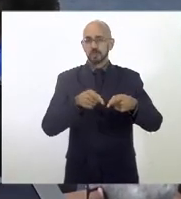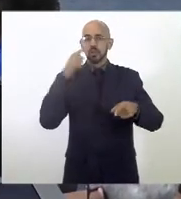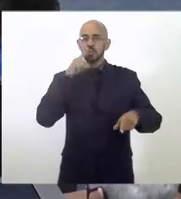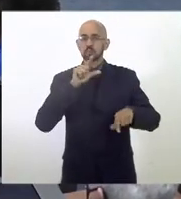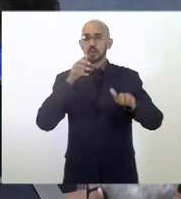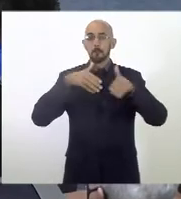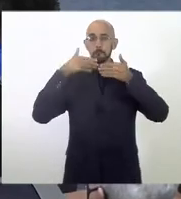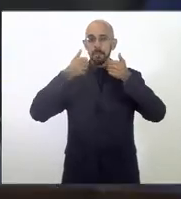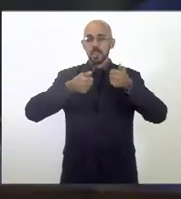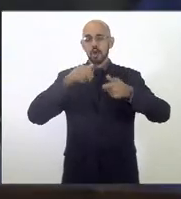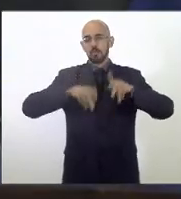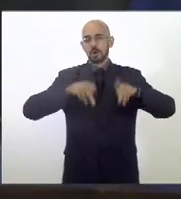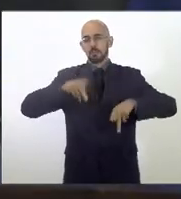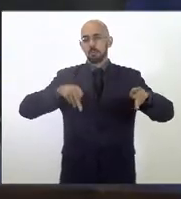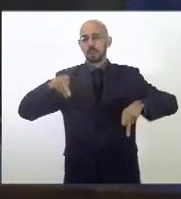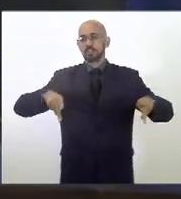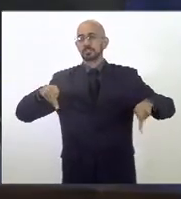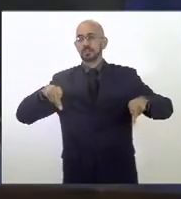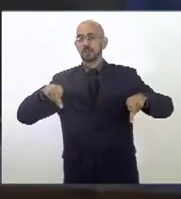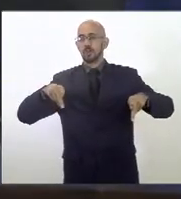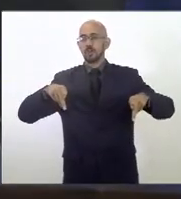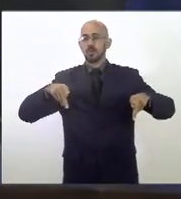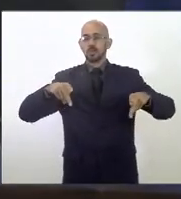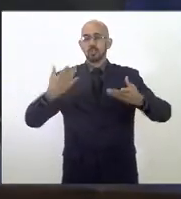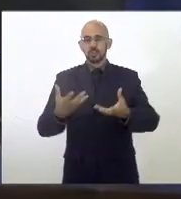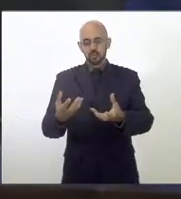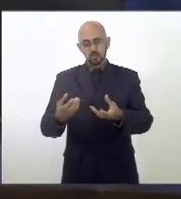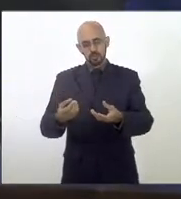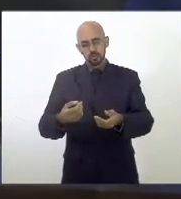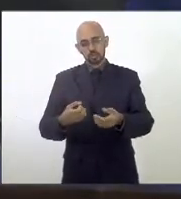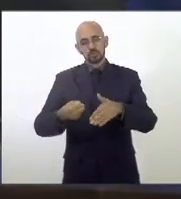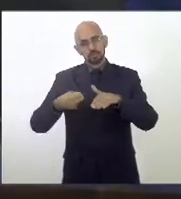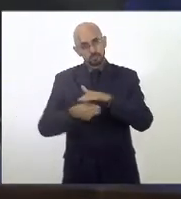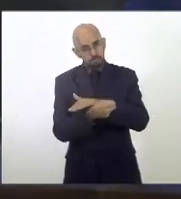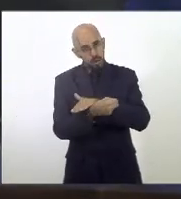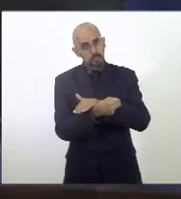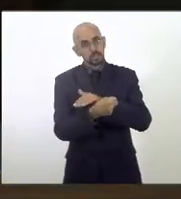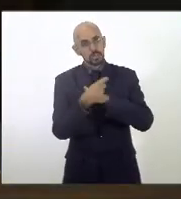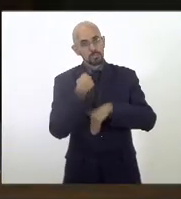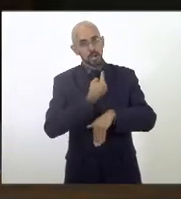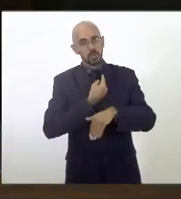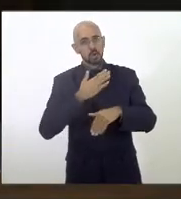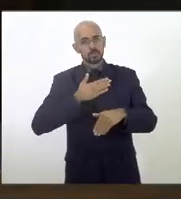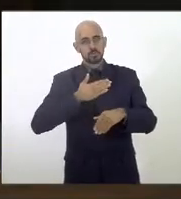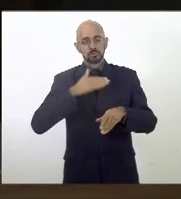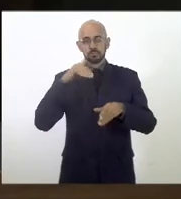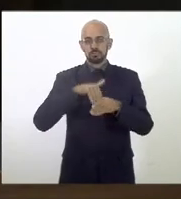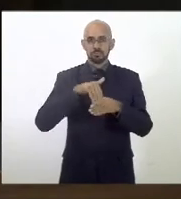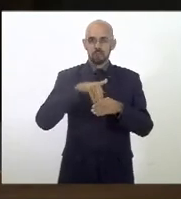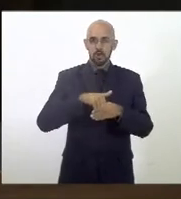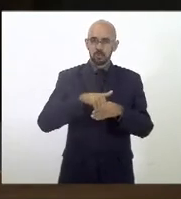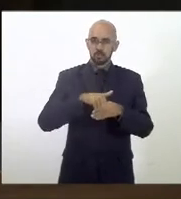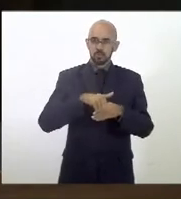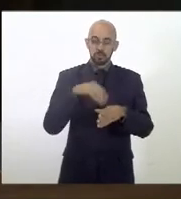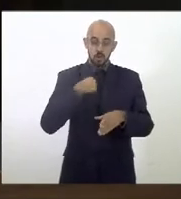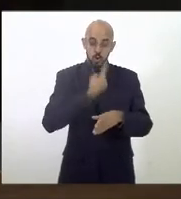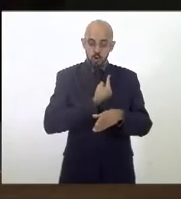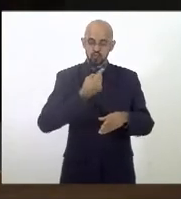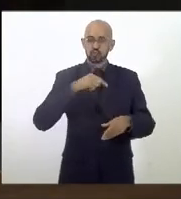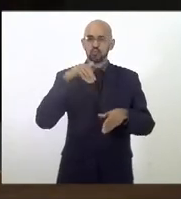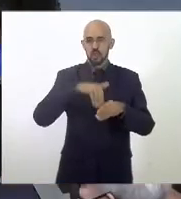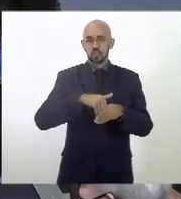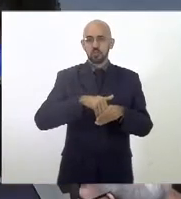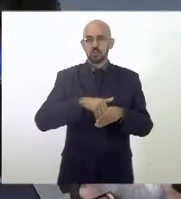para a população que nos delegou os mandatos. Logicamente, doutor Henrique, doutor Luciano,